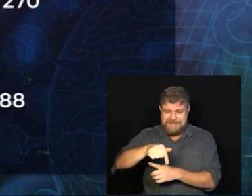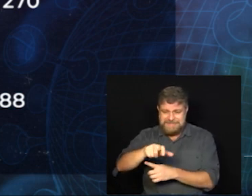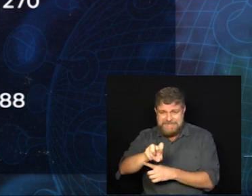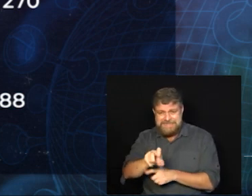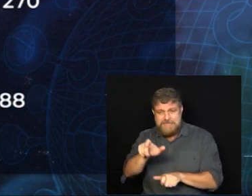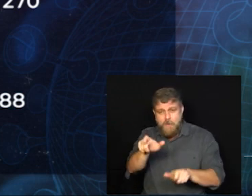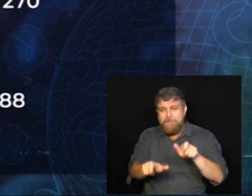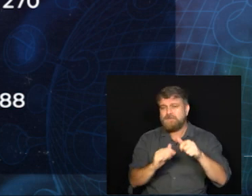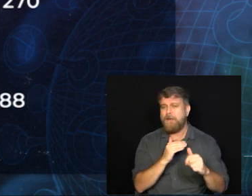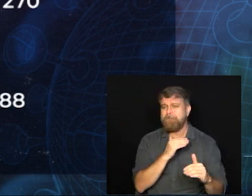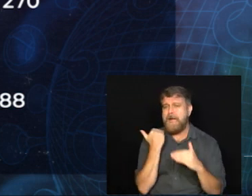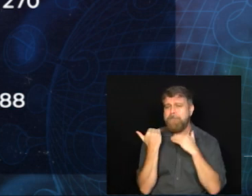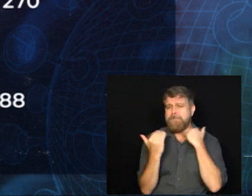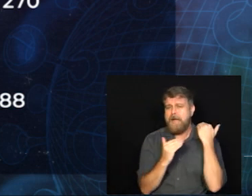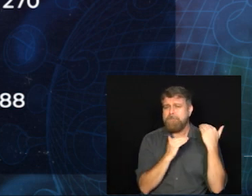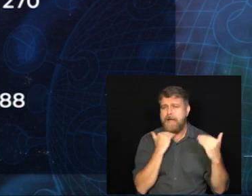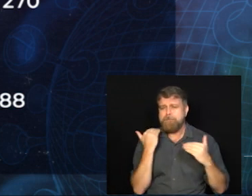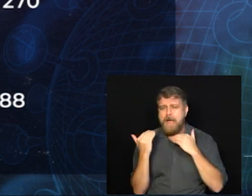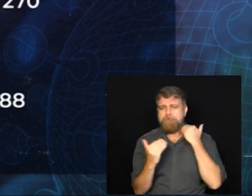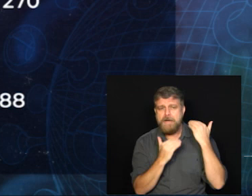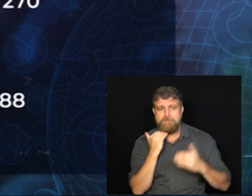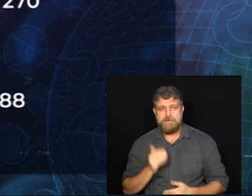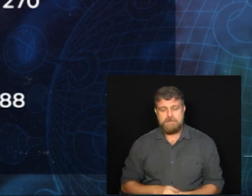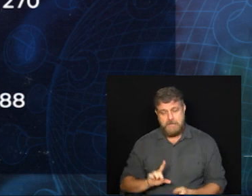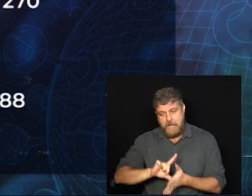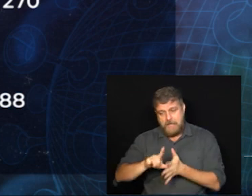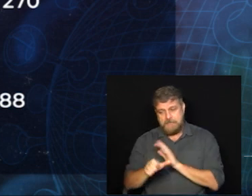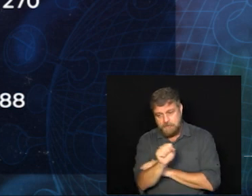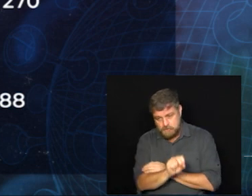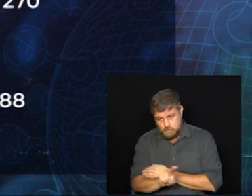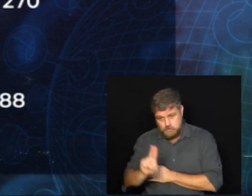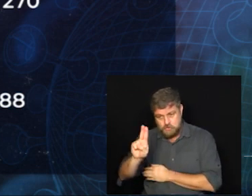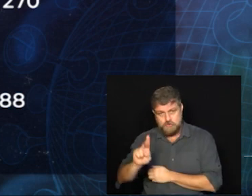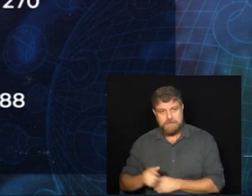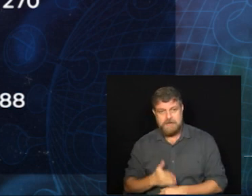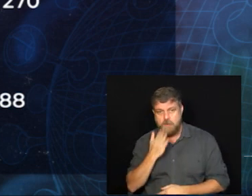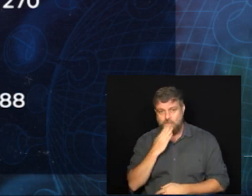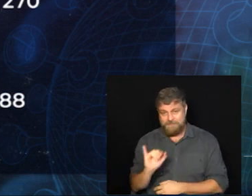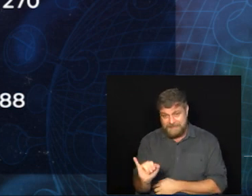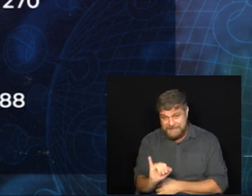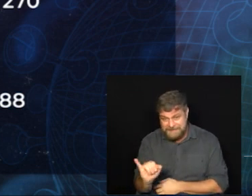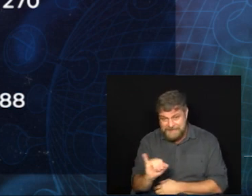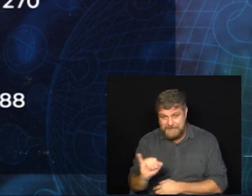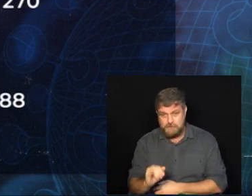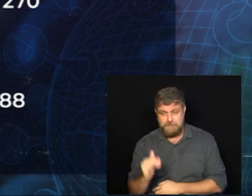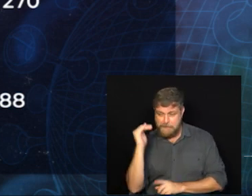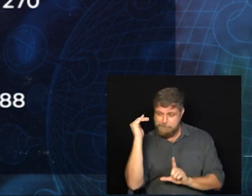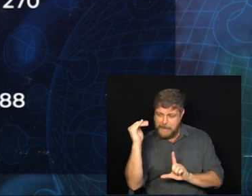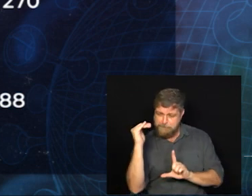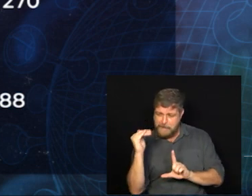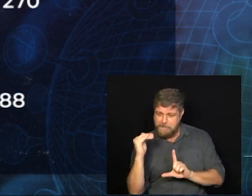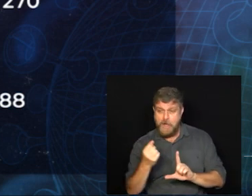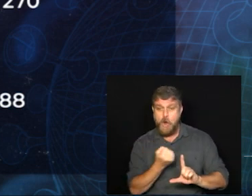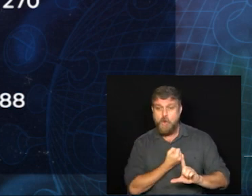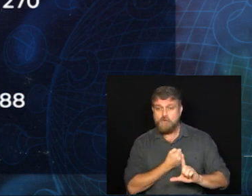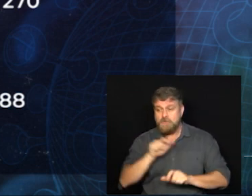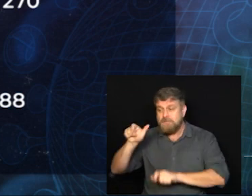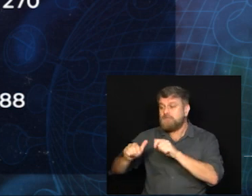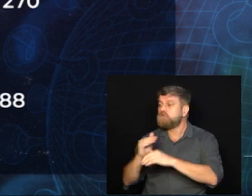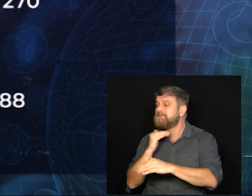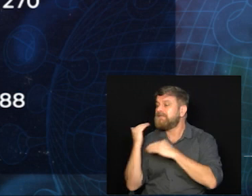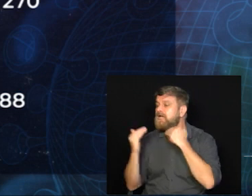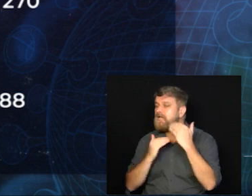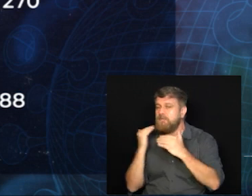mortes devido à doença. Sumaré, 379, Indaiatuba, 371, Americana,